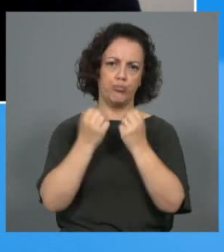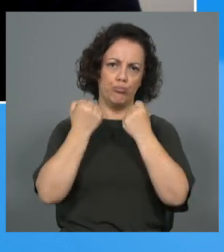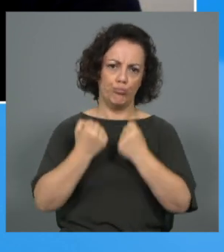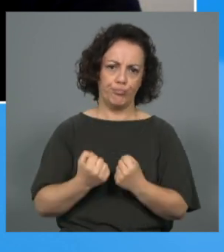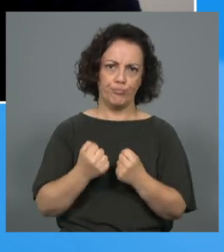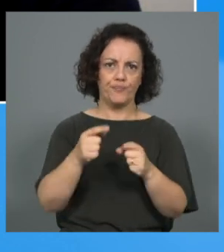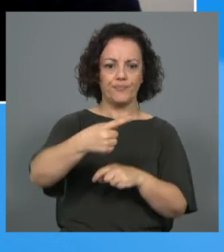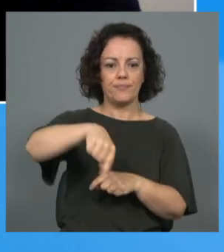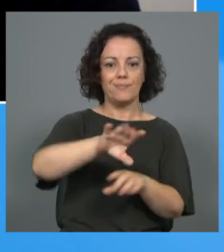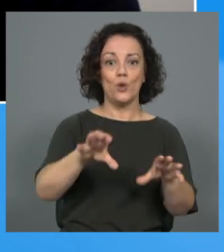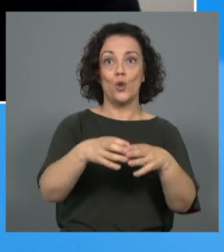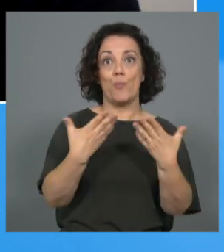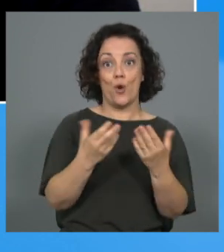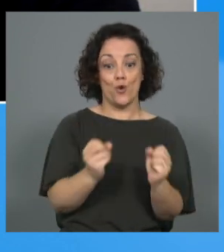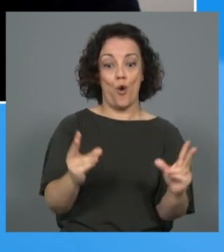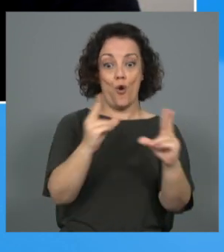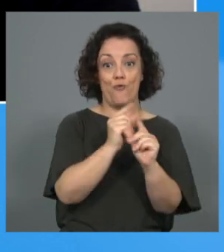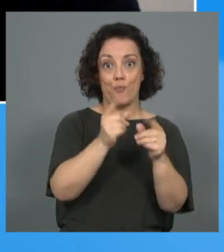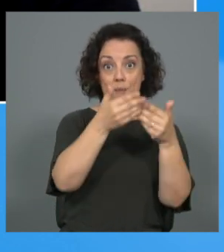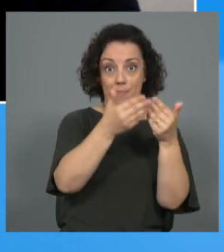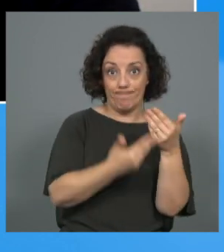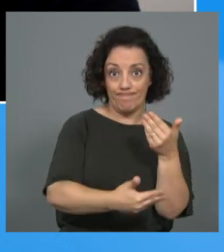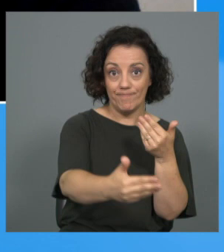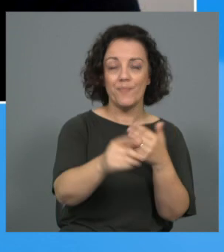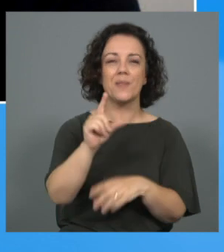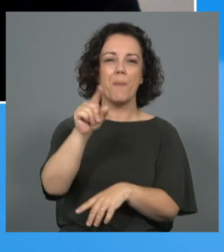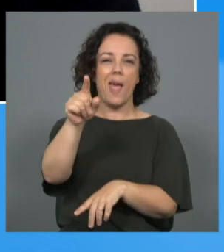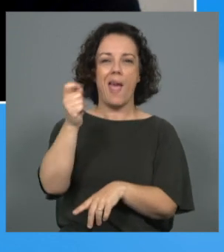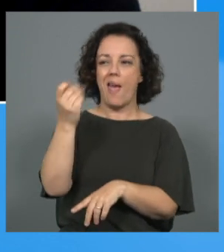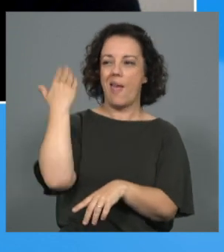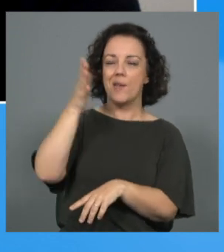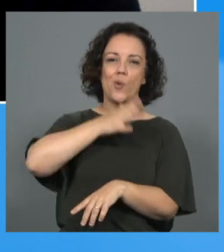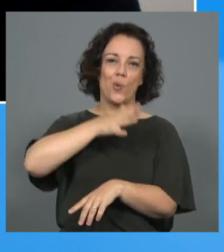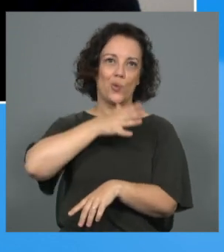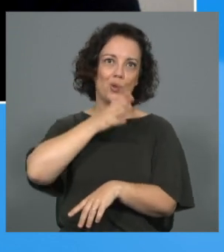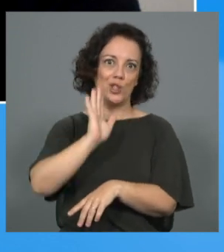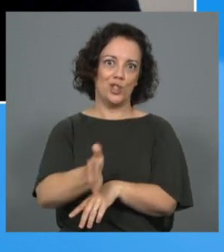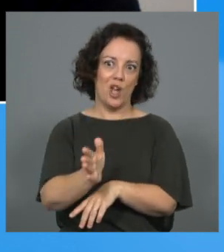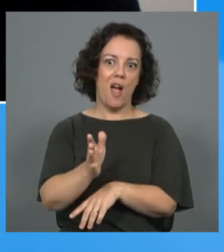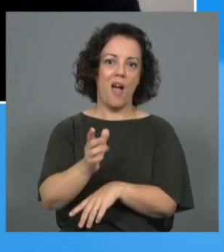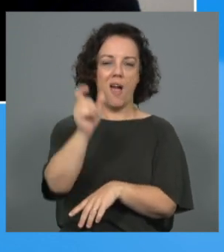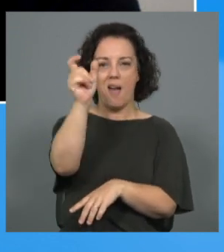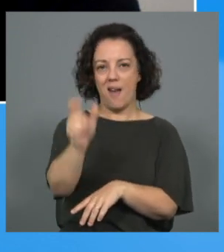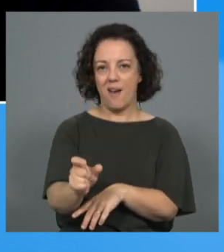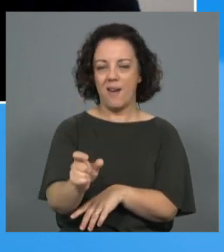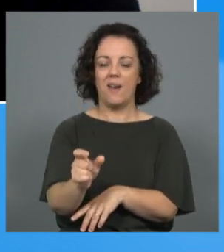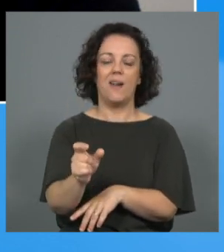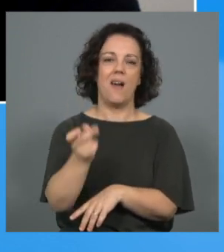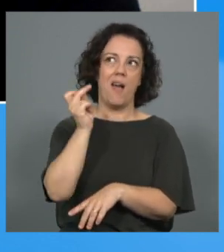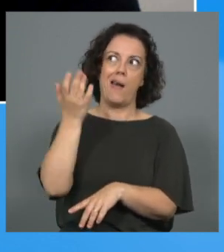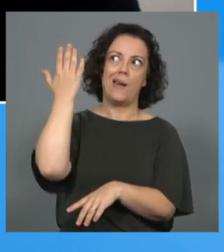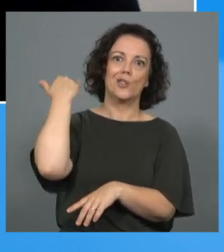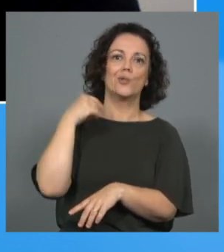a sua missão, mas inicia também, e contava-me há alguns meses, se calhar já há anos, o cônego Adriano, que o